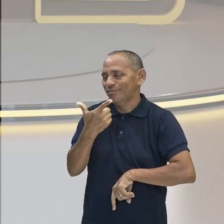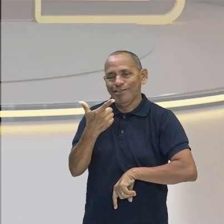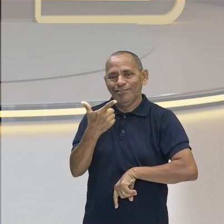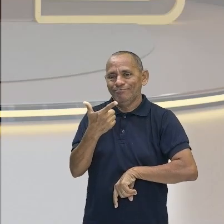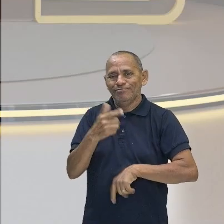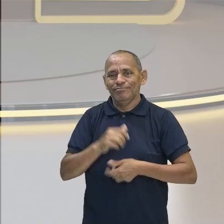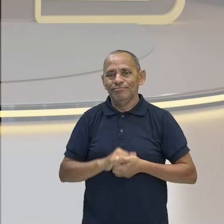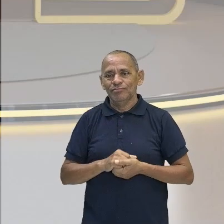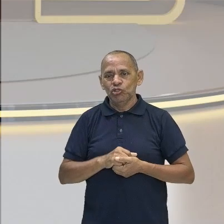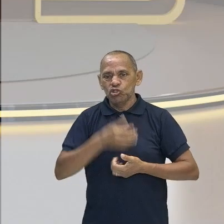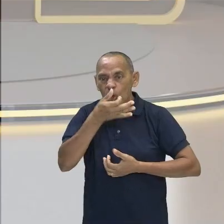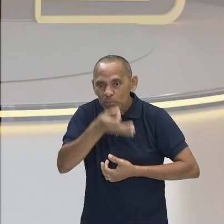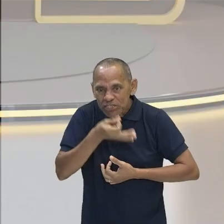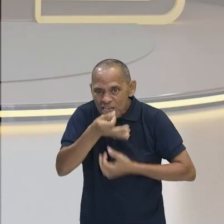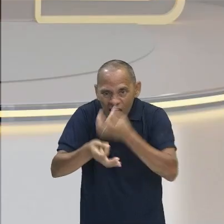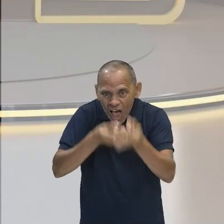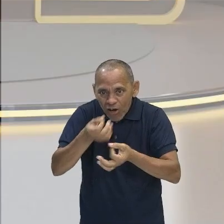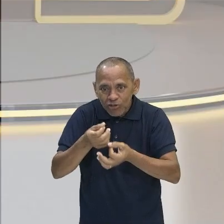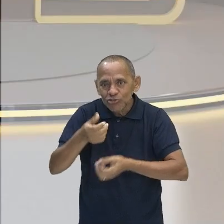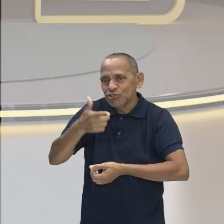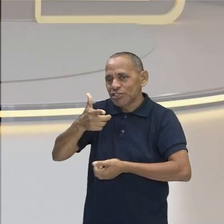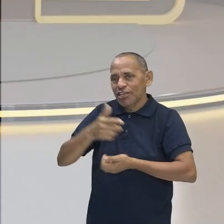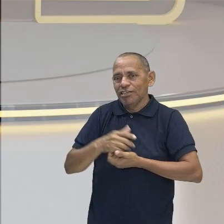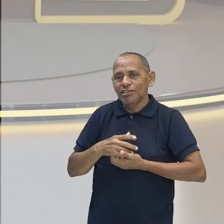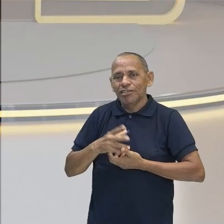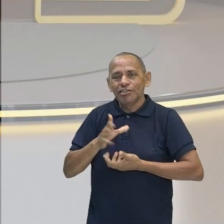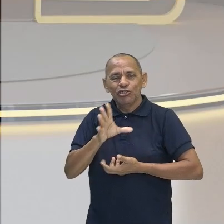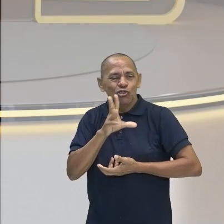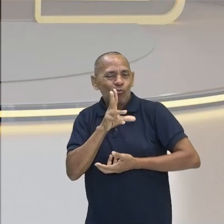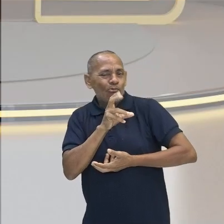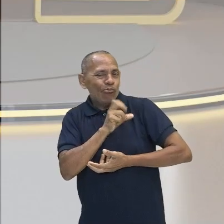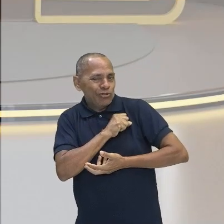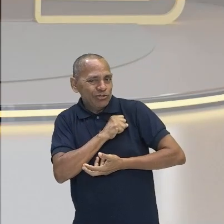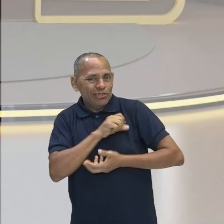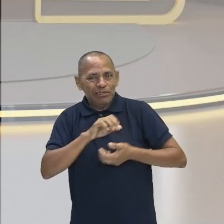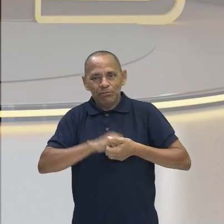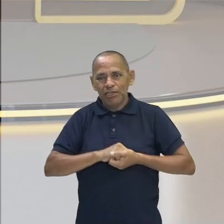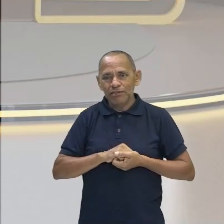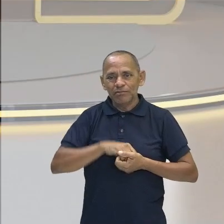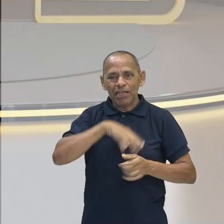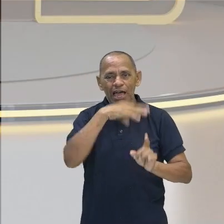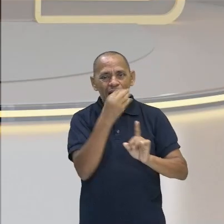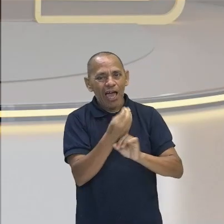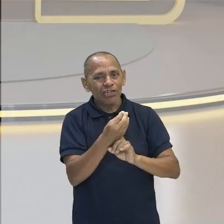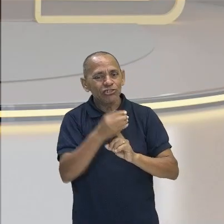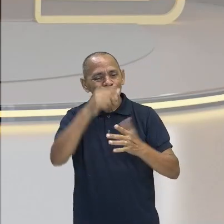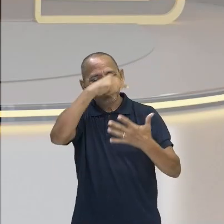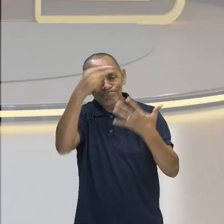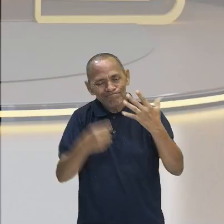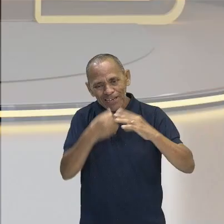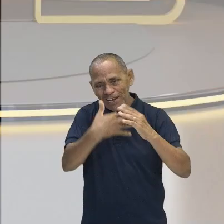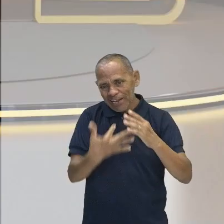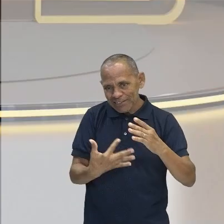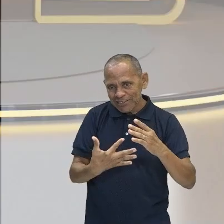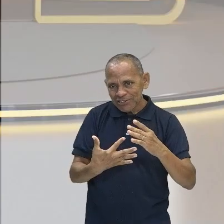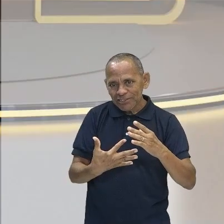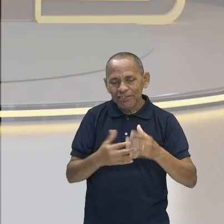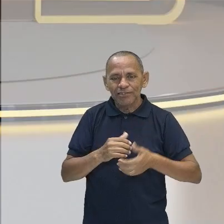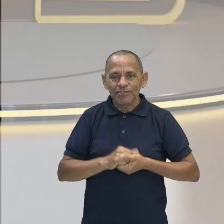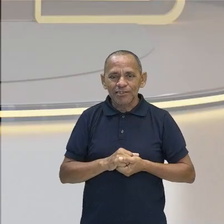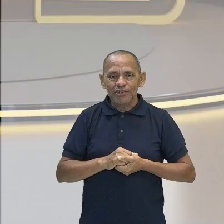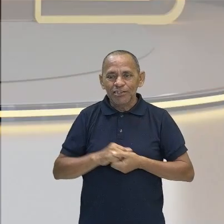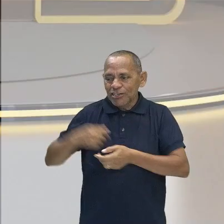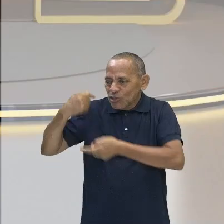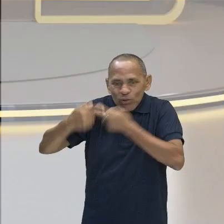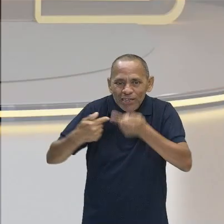arte, e eu sempre procuro, e eu digo que a arte ela é a única o componente, né, que não é exato. E que